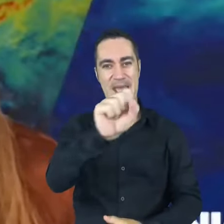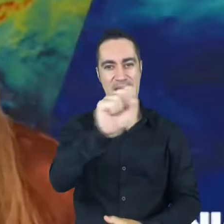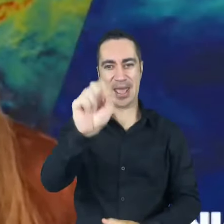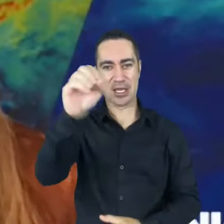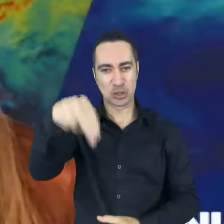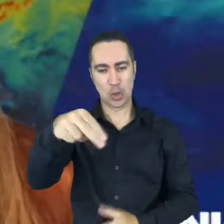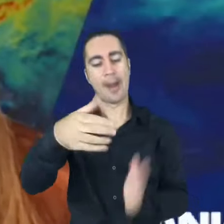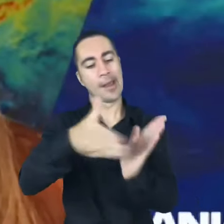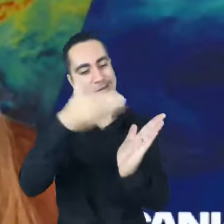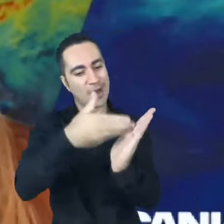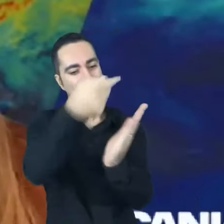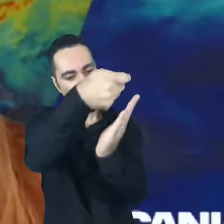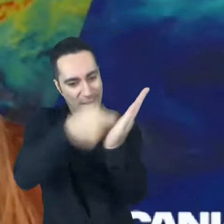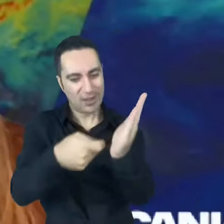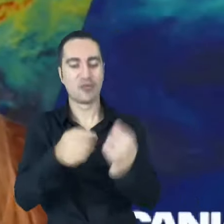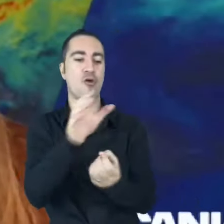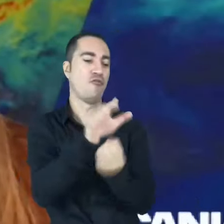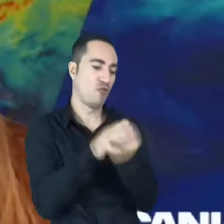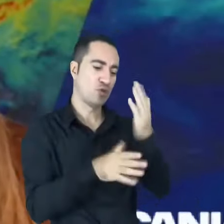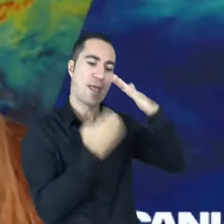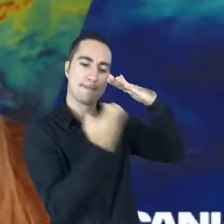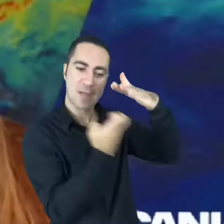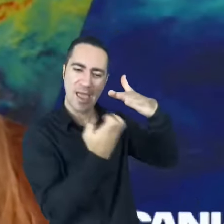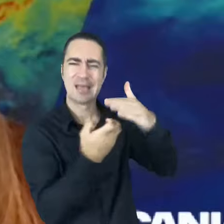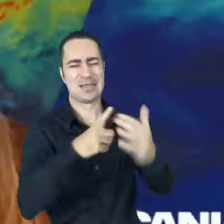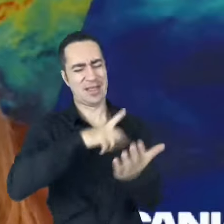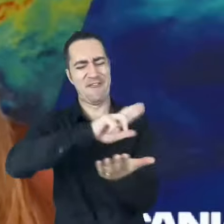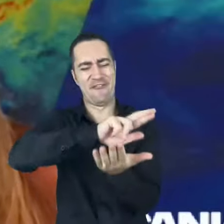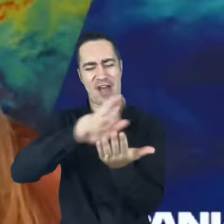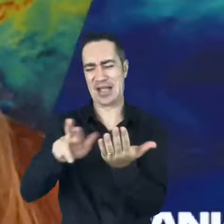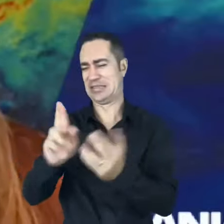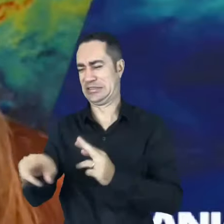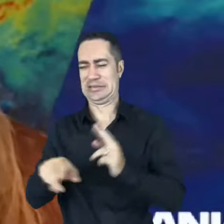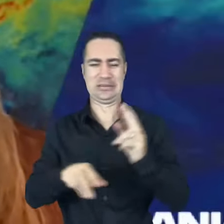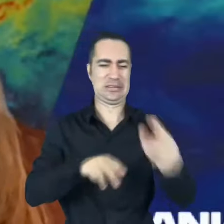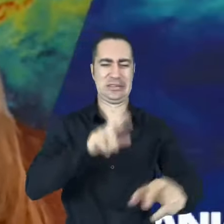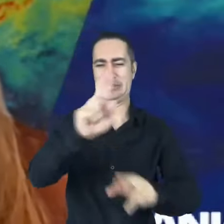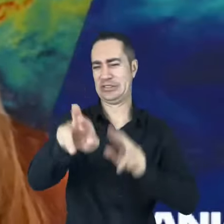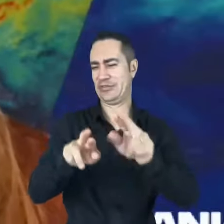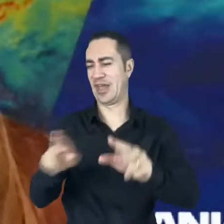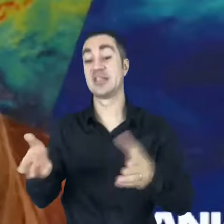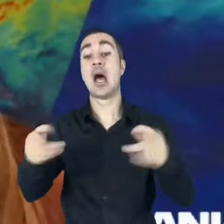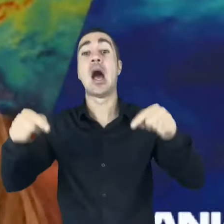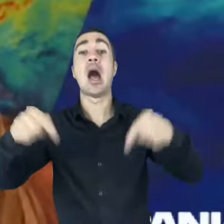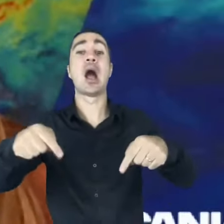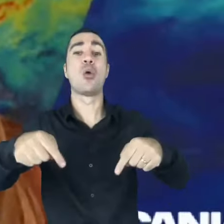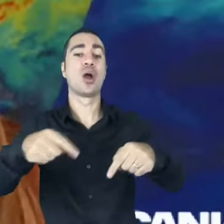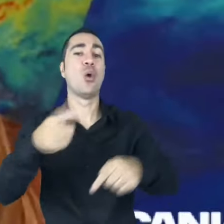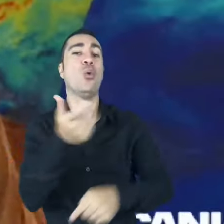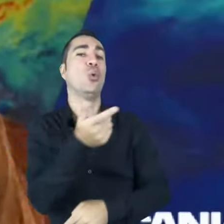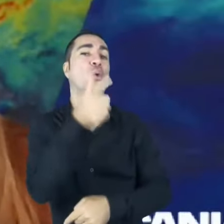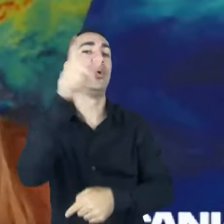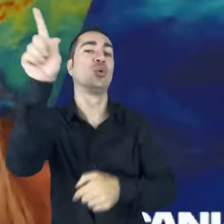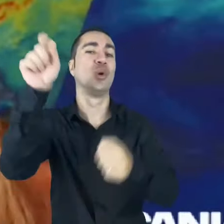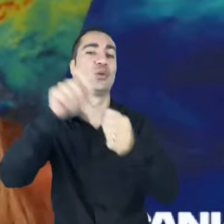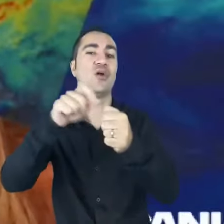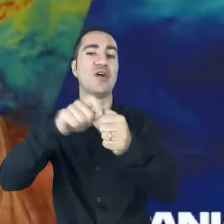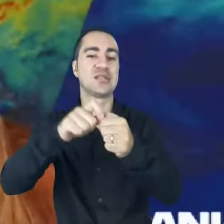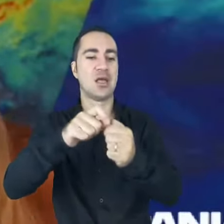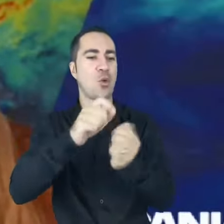uma empresa, fiz várias coisas diferentes. Agora estou explorando um investimento sustentável um pouco.